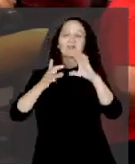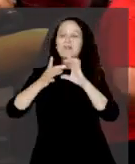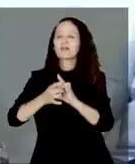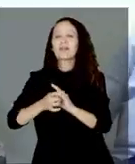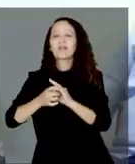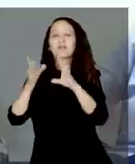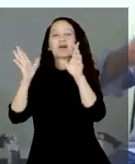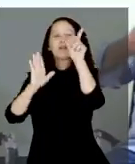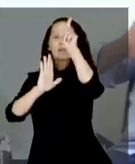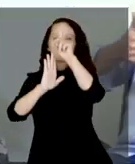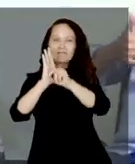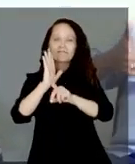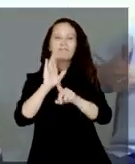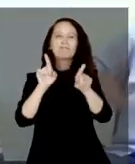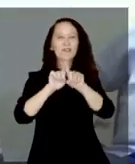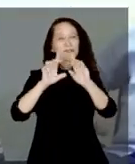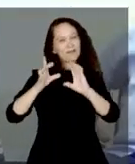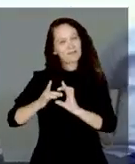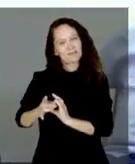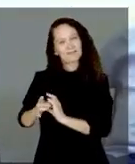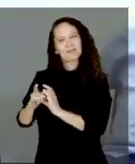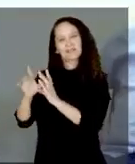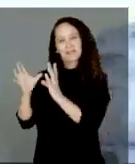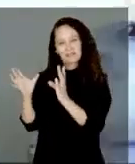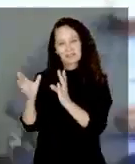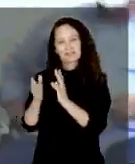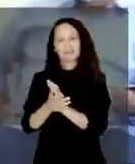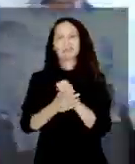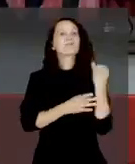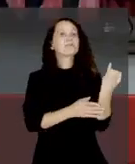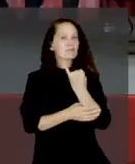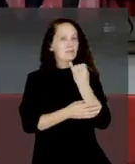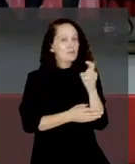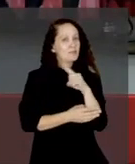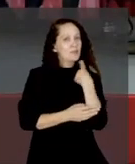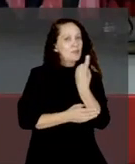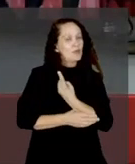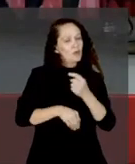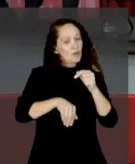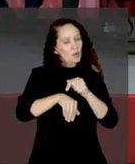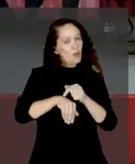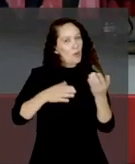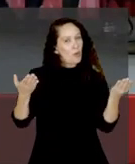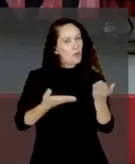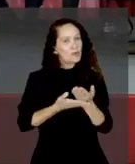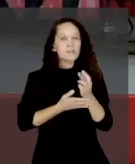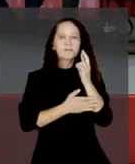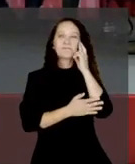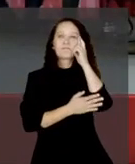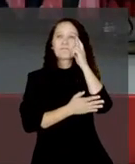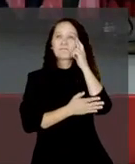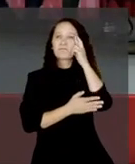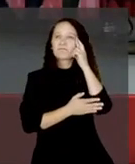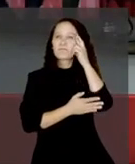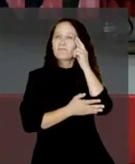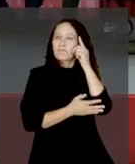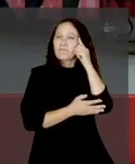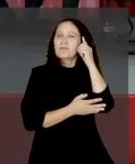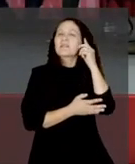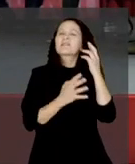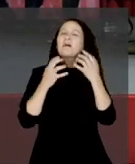companheiros. Grande presidente Lula, Vagnão, Sérgio Nobre, Felipe, Luiz